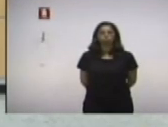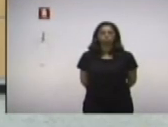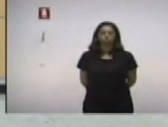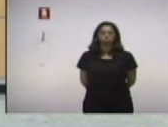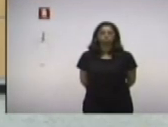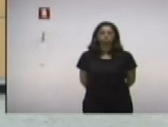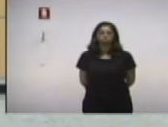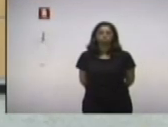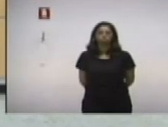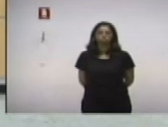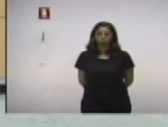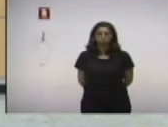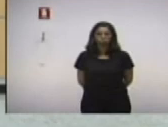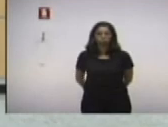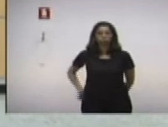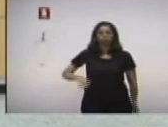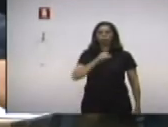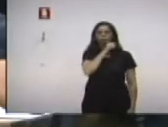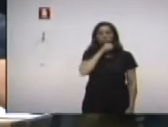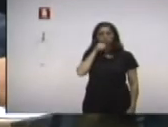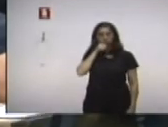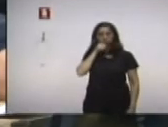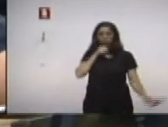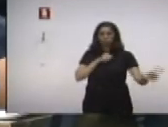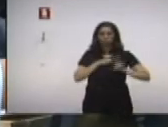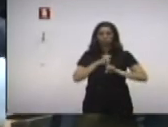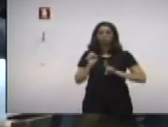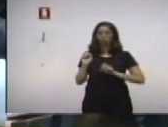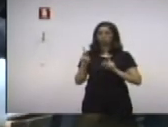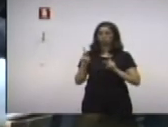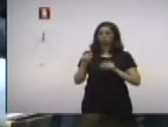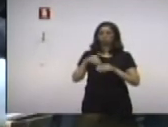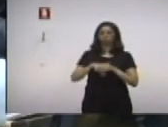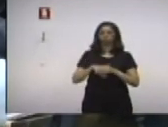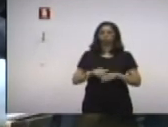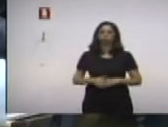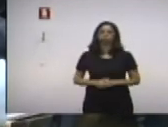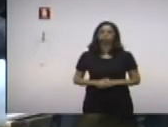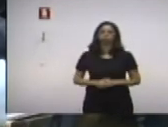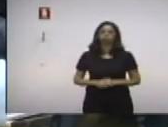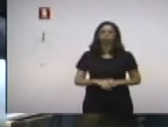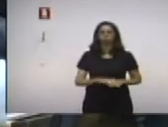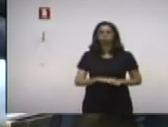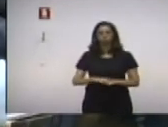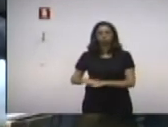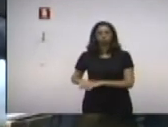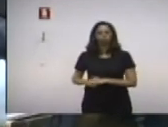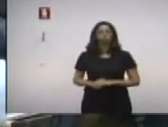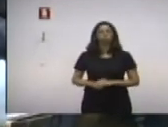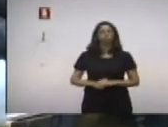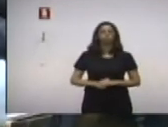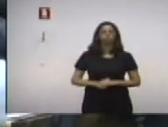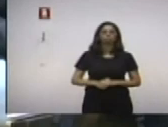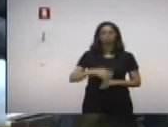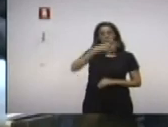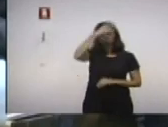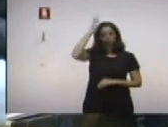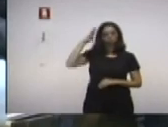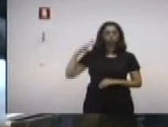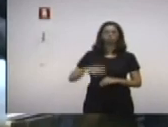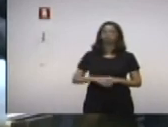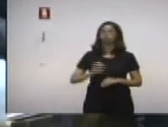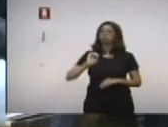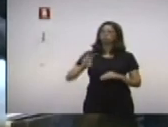o vereador Sandro aprovado por unanimidade passaremos novamente a votação das emendas a vereadora Ângela Duarte